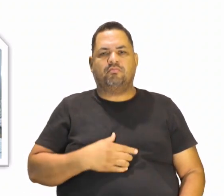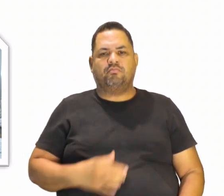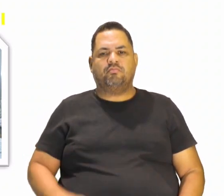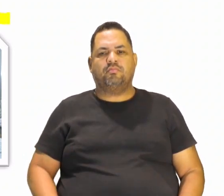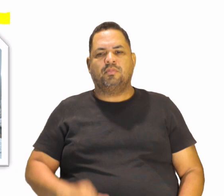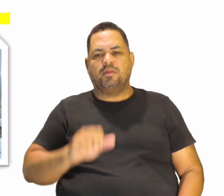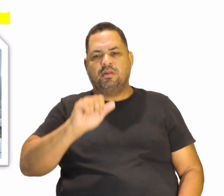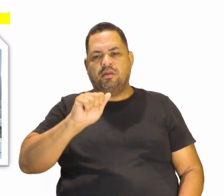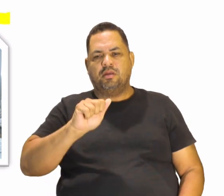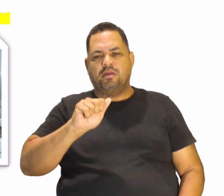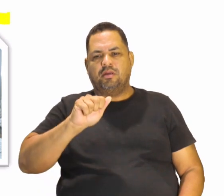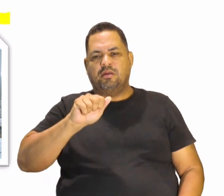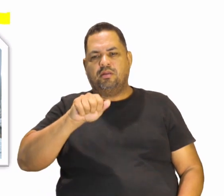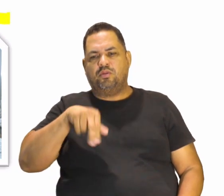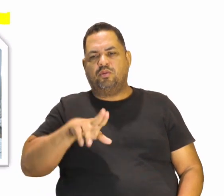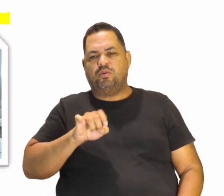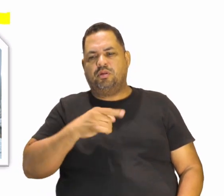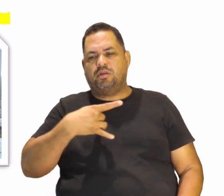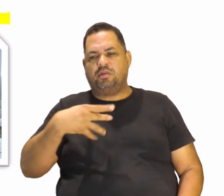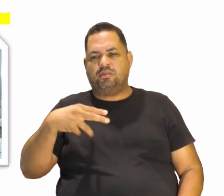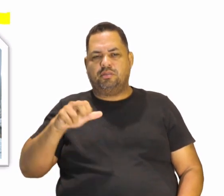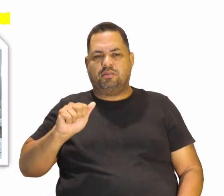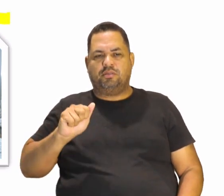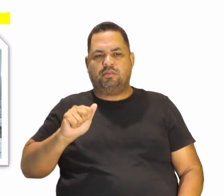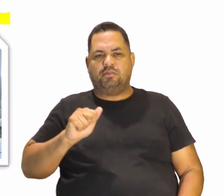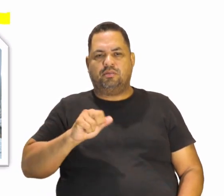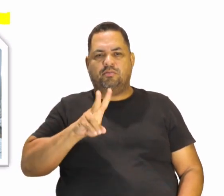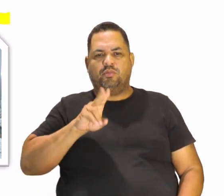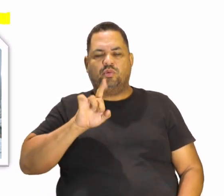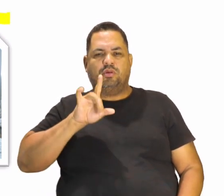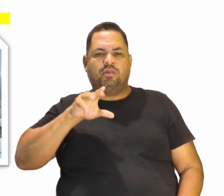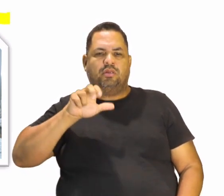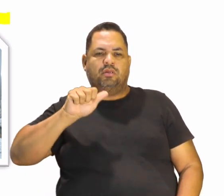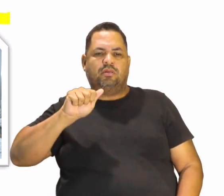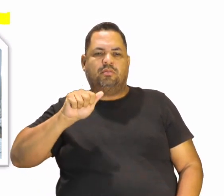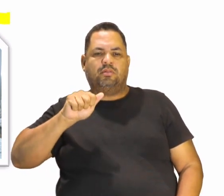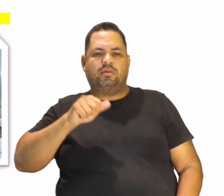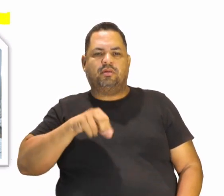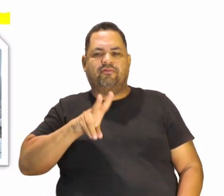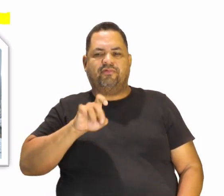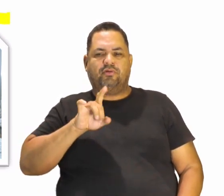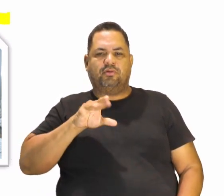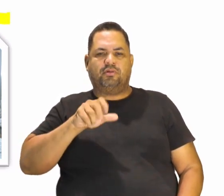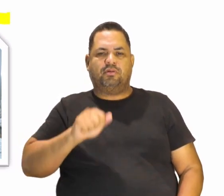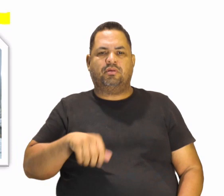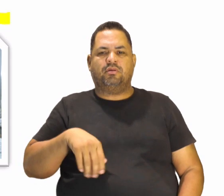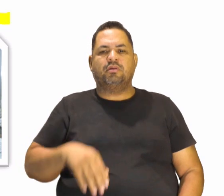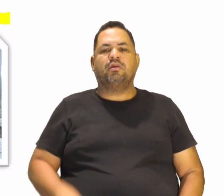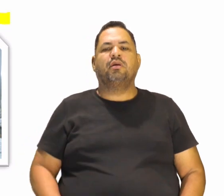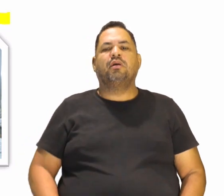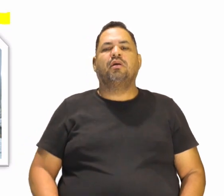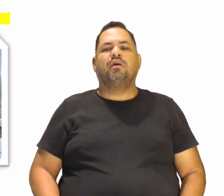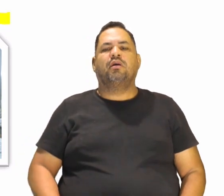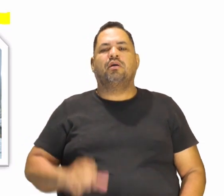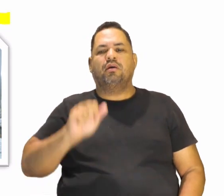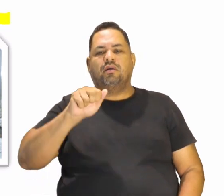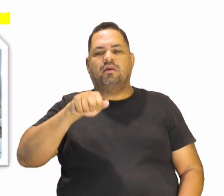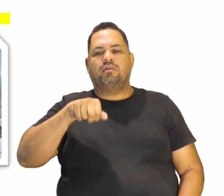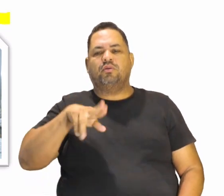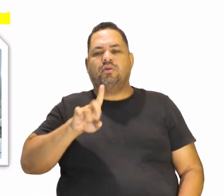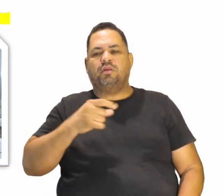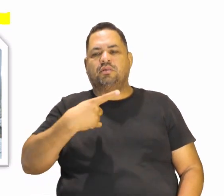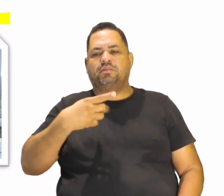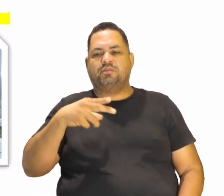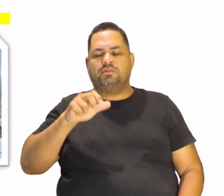anorexia, tá? Temos bulimia e vigorexia. Na anorexia, nós percebemos aí